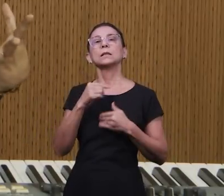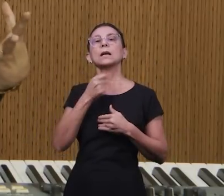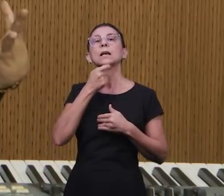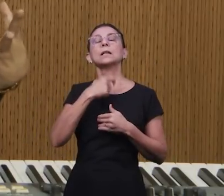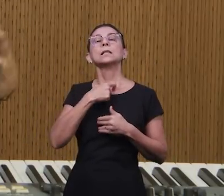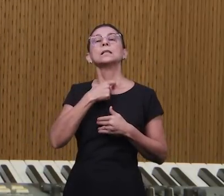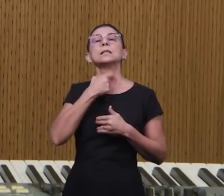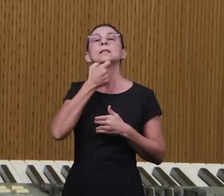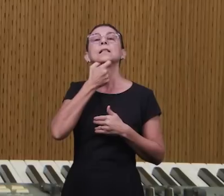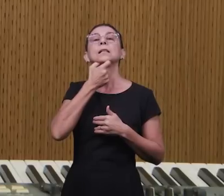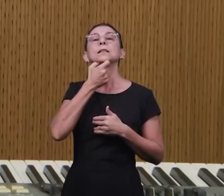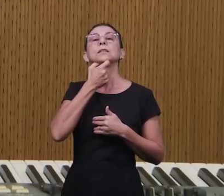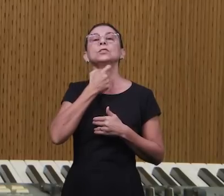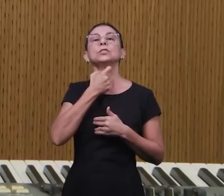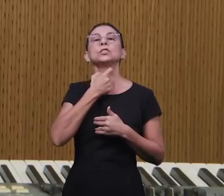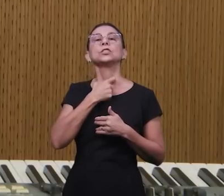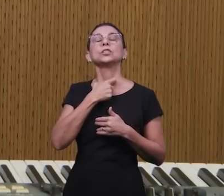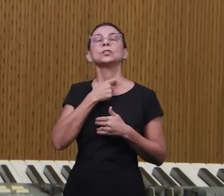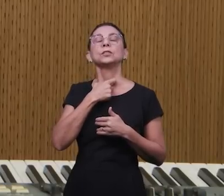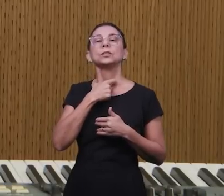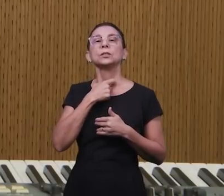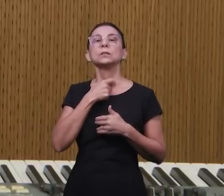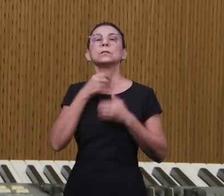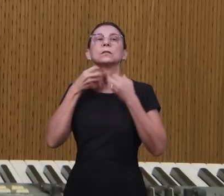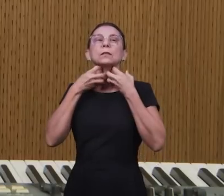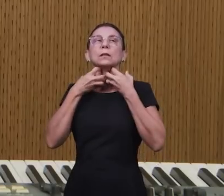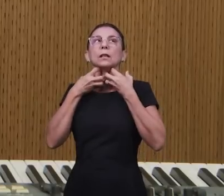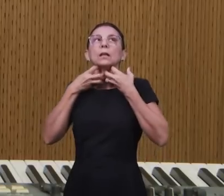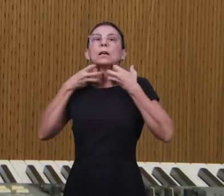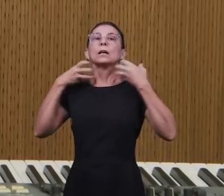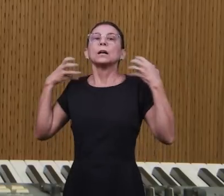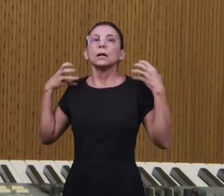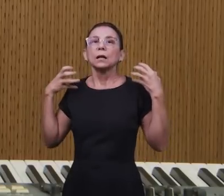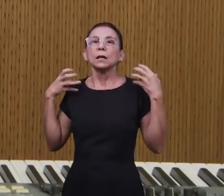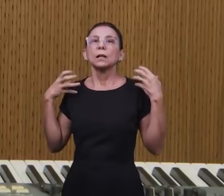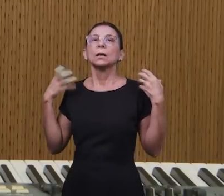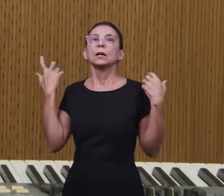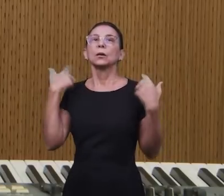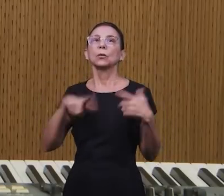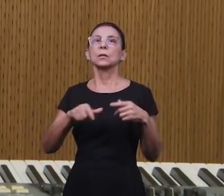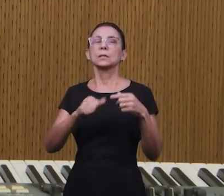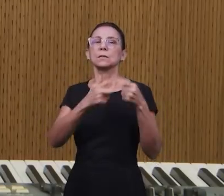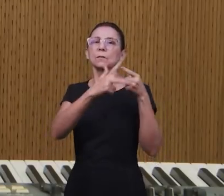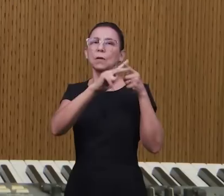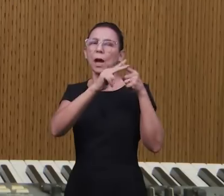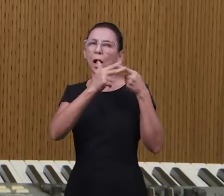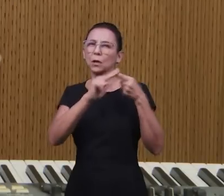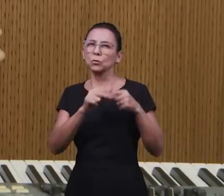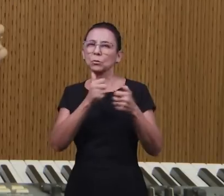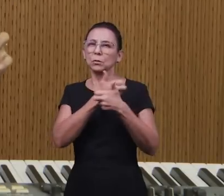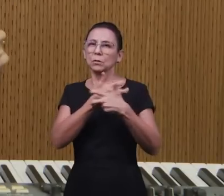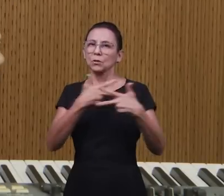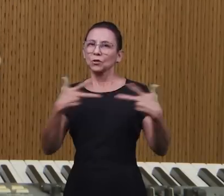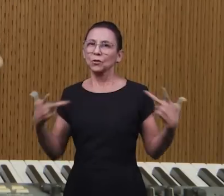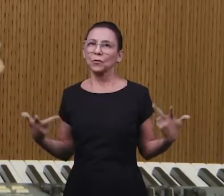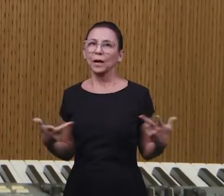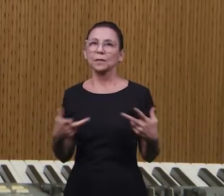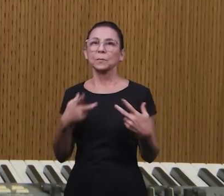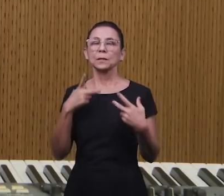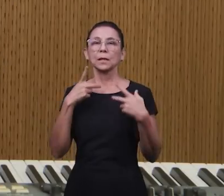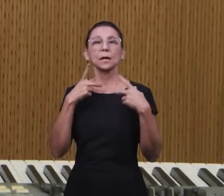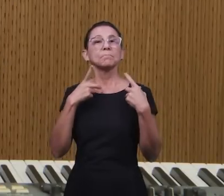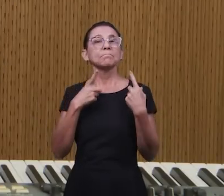mais espaço. Ou seja, eu consigo fazer vários ajustes e ter